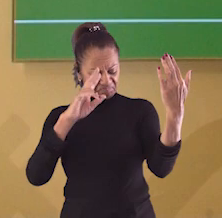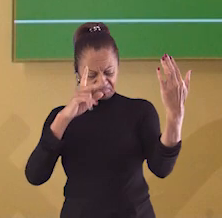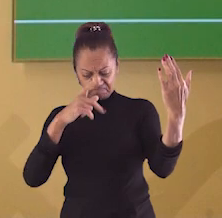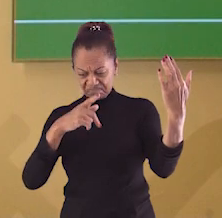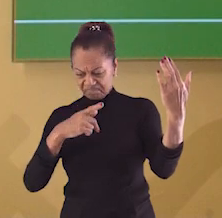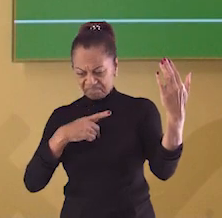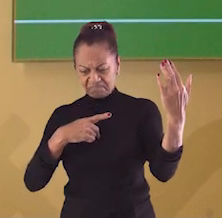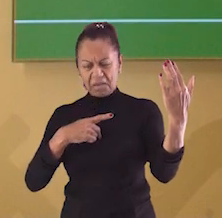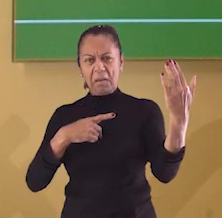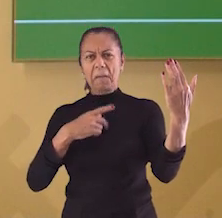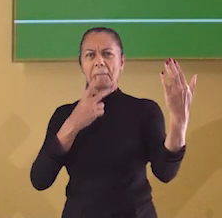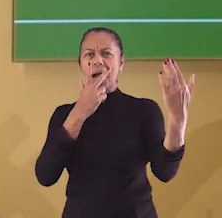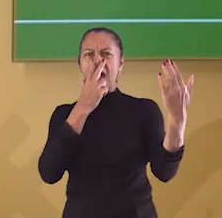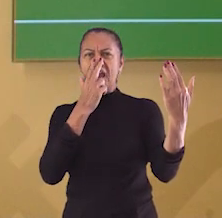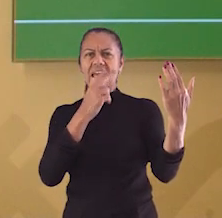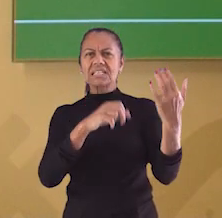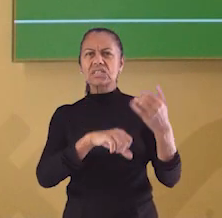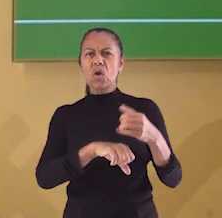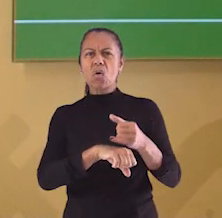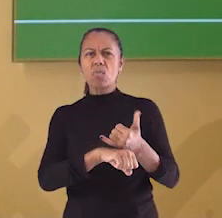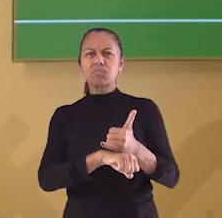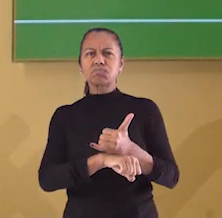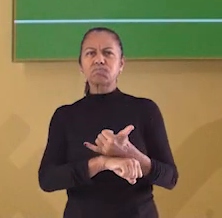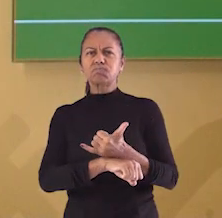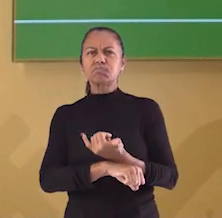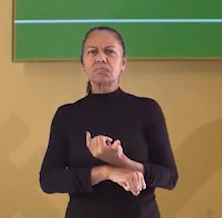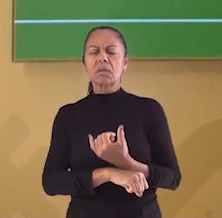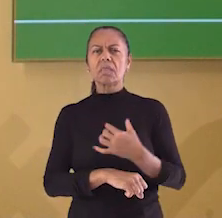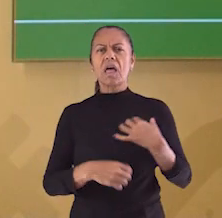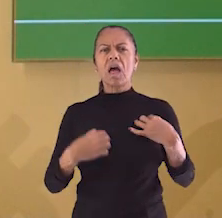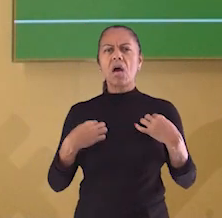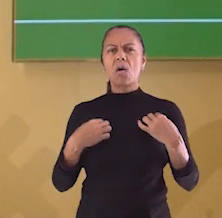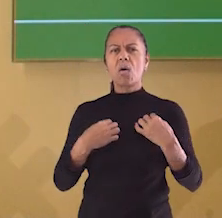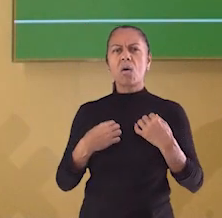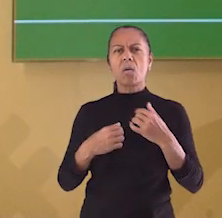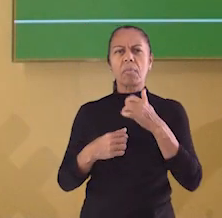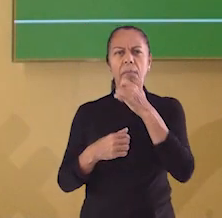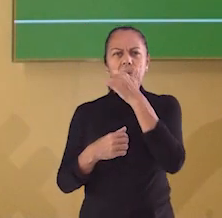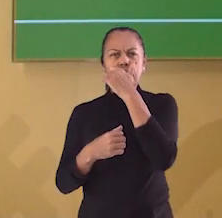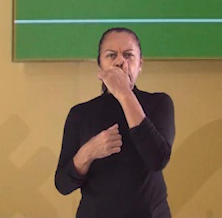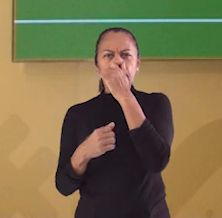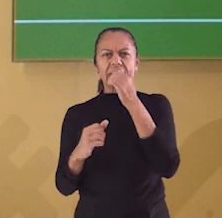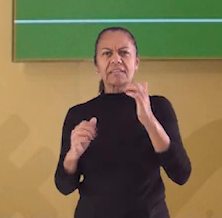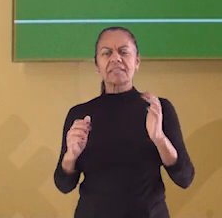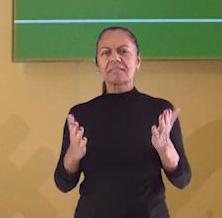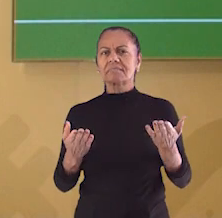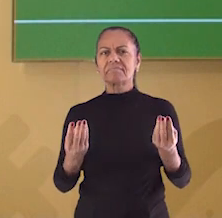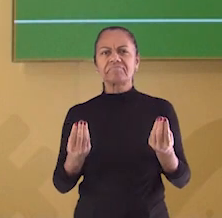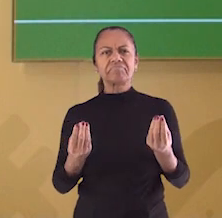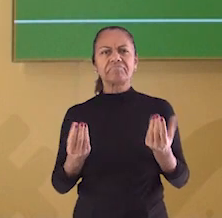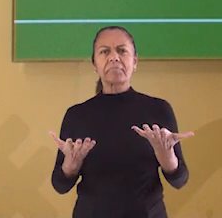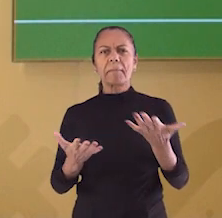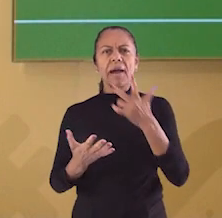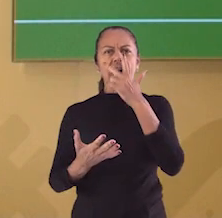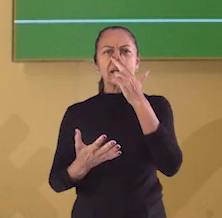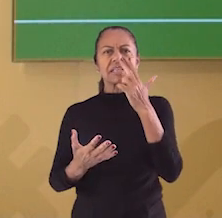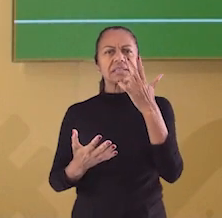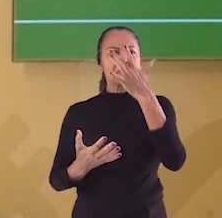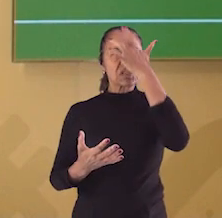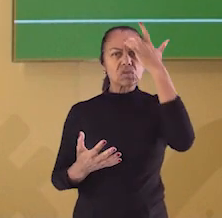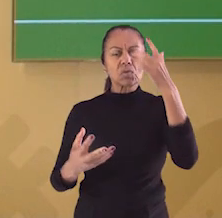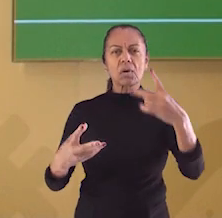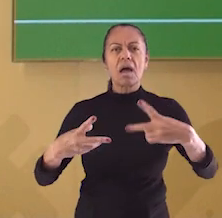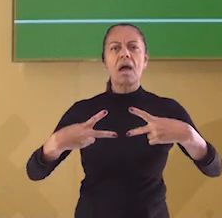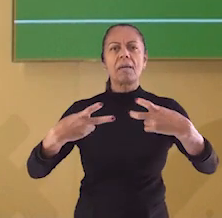quão bonita ela é. Sempre acha que está acima do peso, que suas roupas estão apertadas e que ninguém realmente